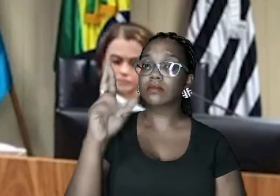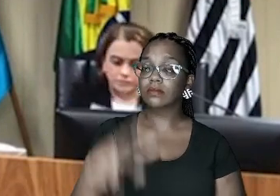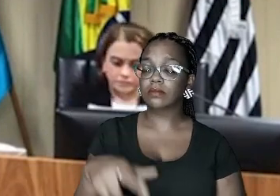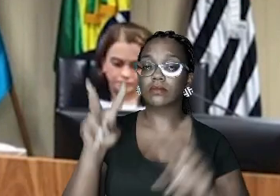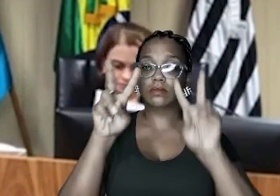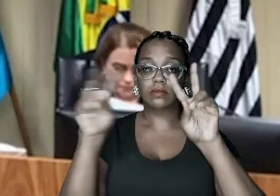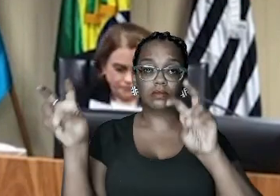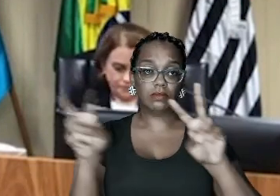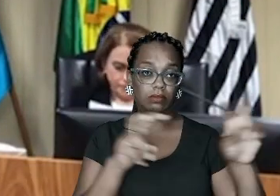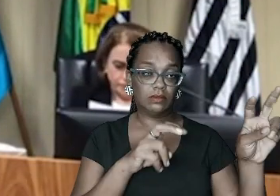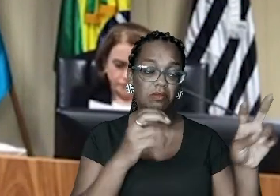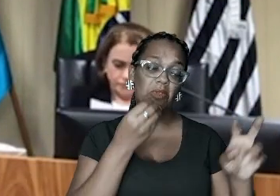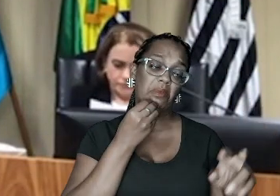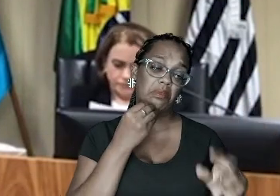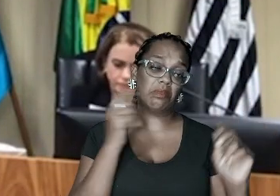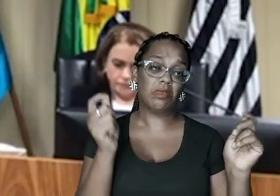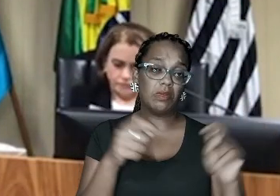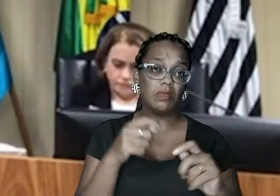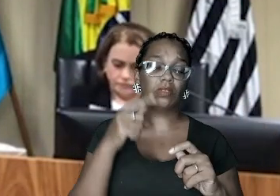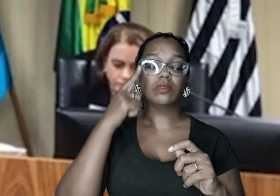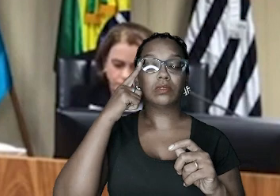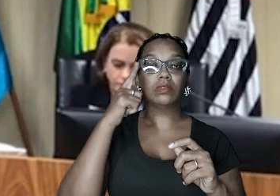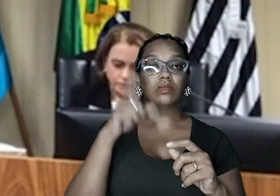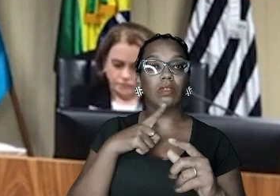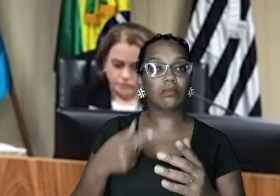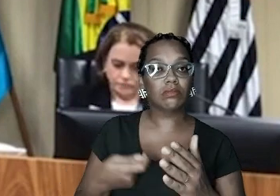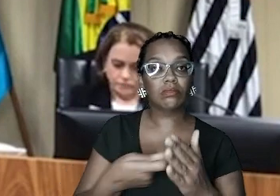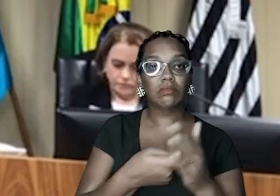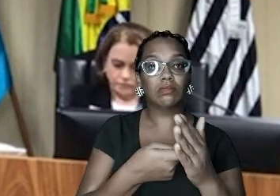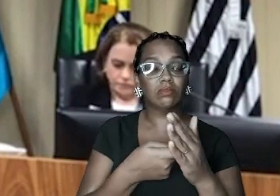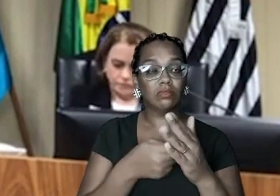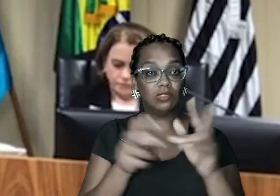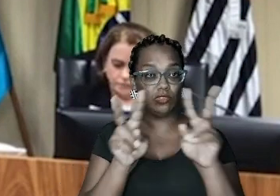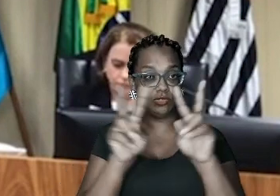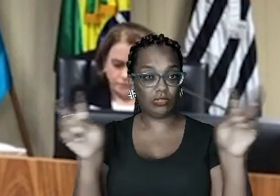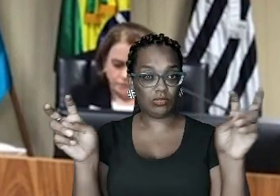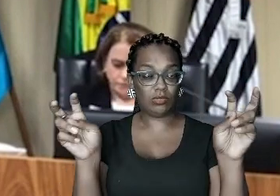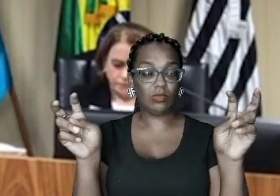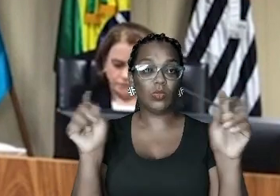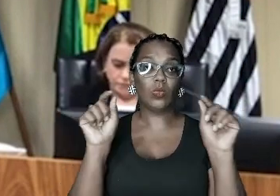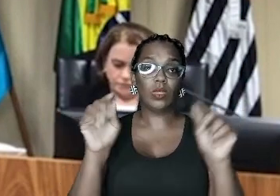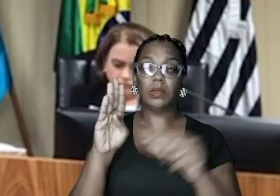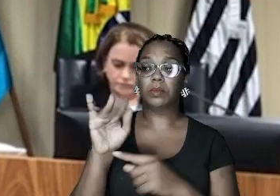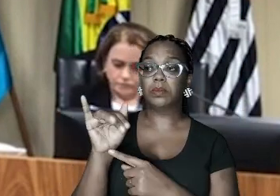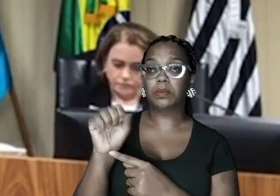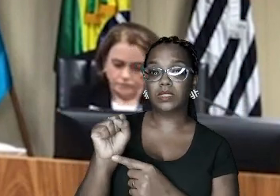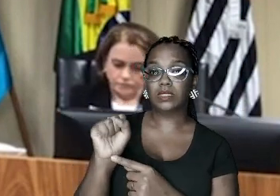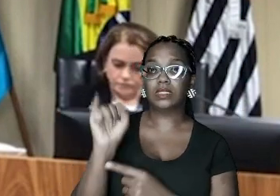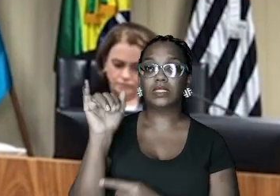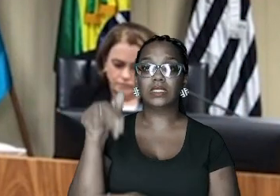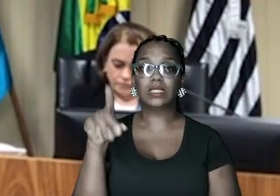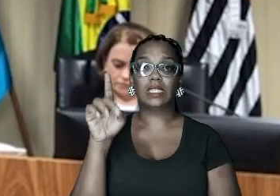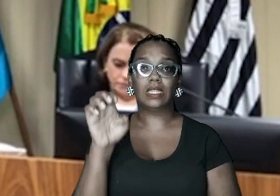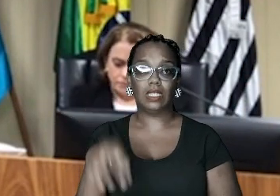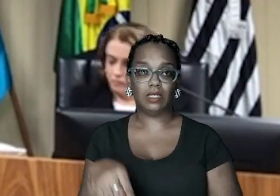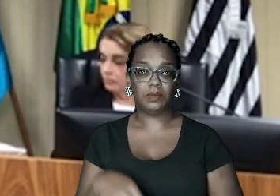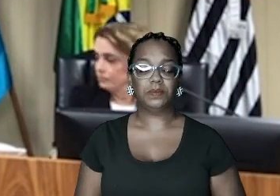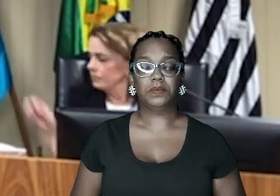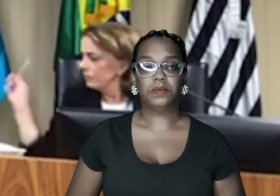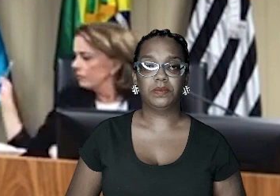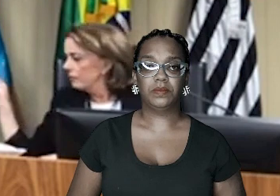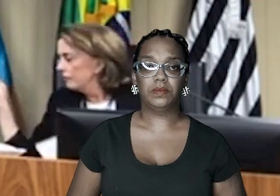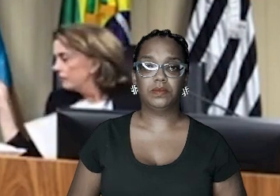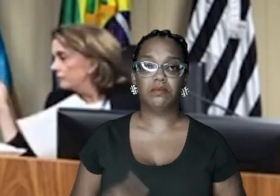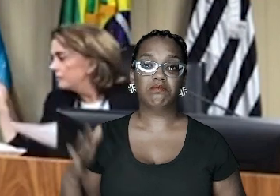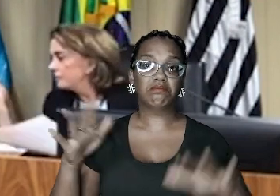casos Ou pelo menos é enfrentarmos alegações relacionadas ao Bis e idem talvez E aí